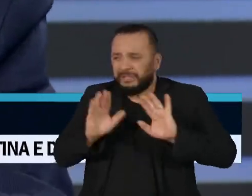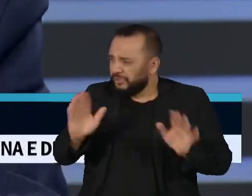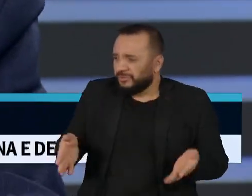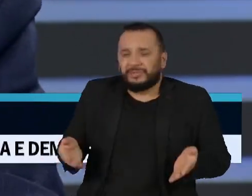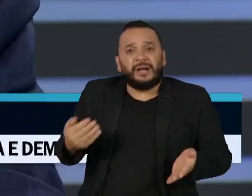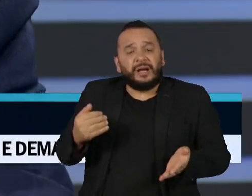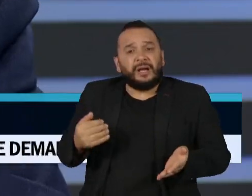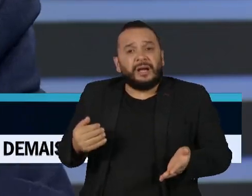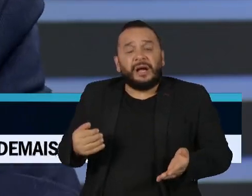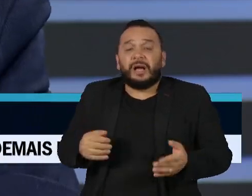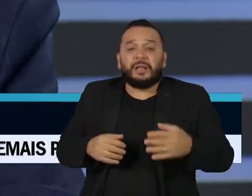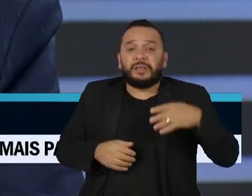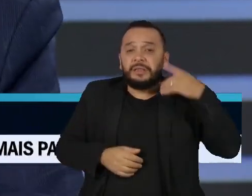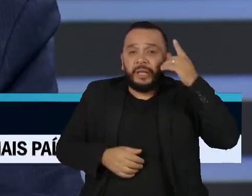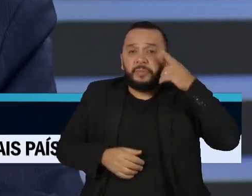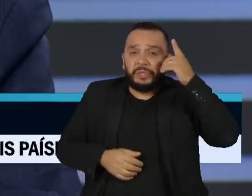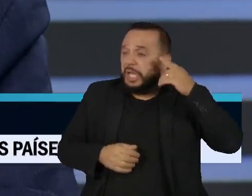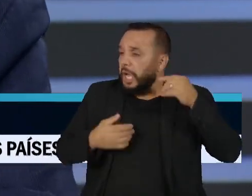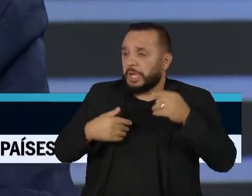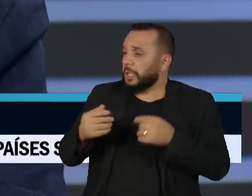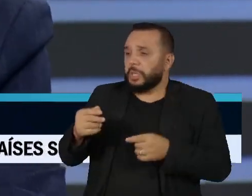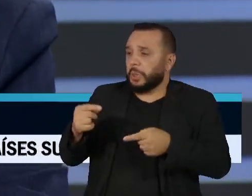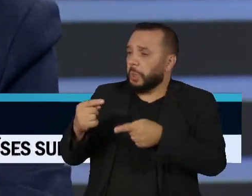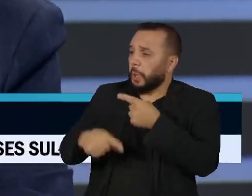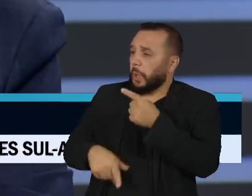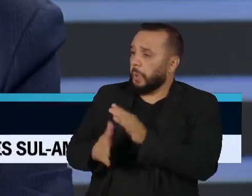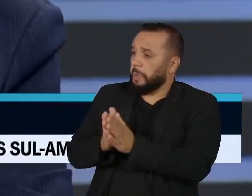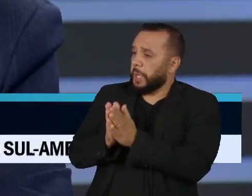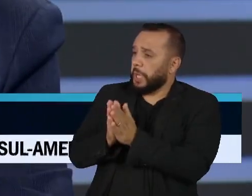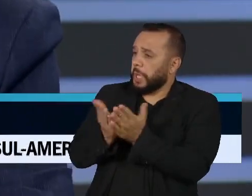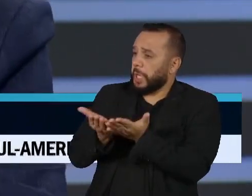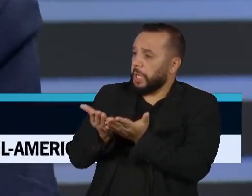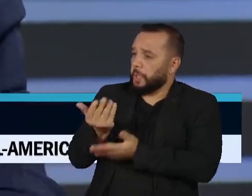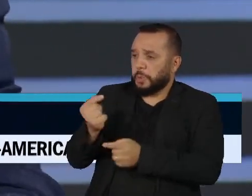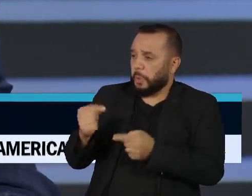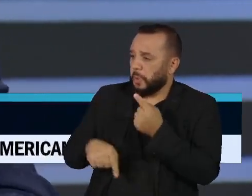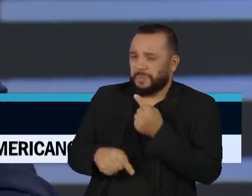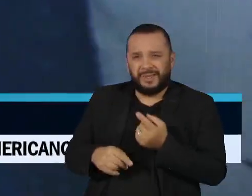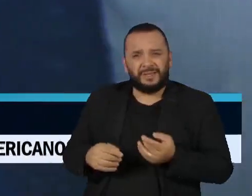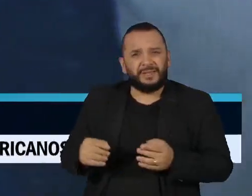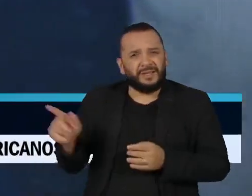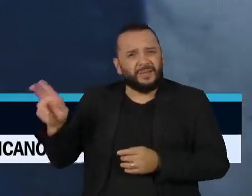o livro, porque um deputado disse que aquele livro não pode estar, isso é inaceitável.